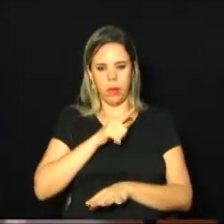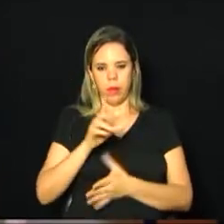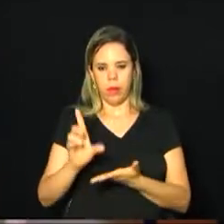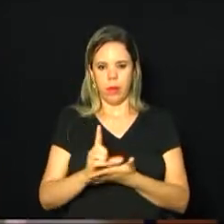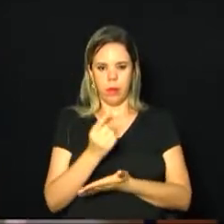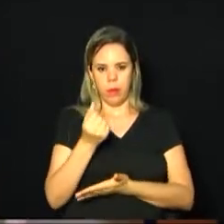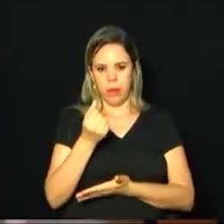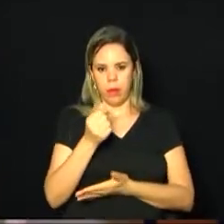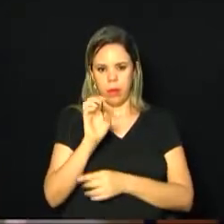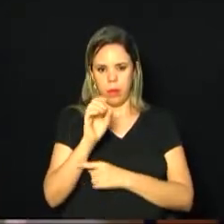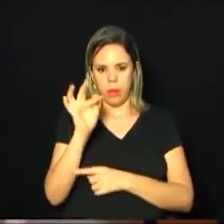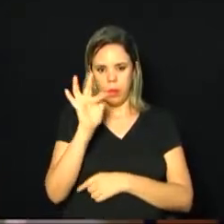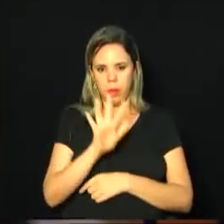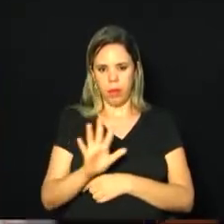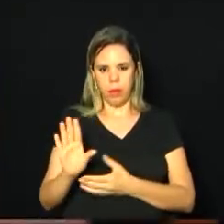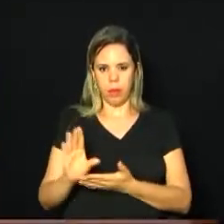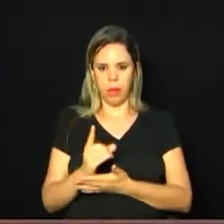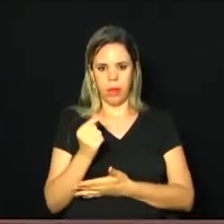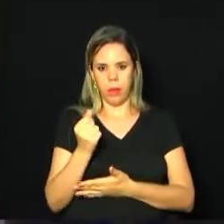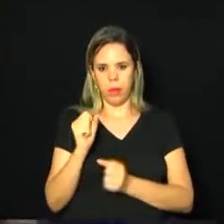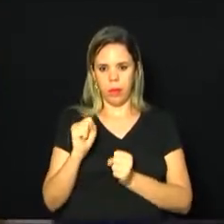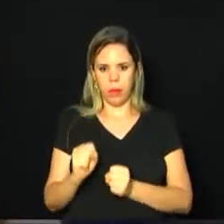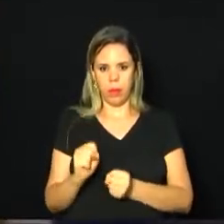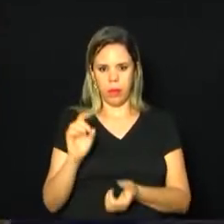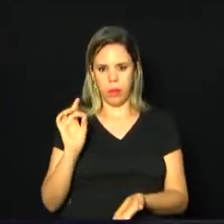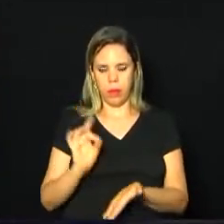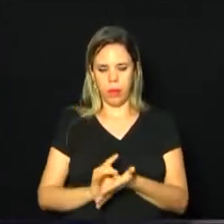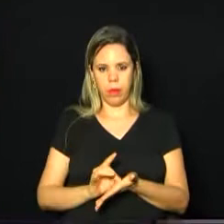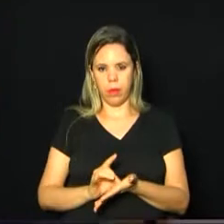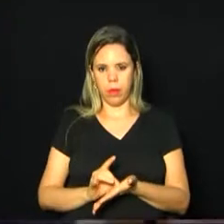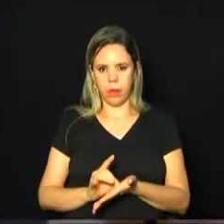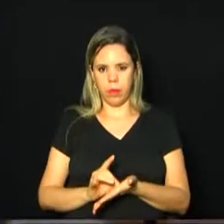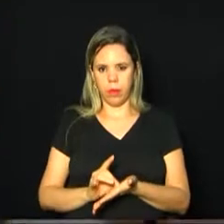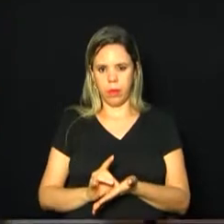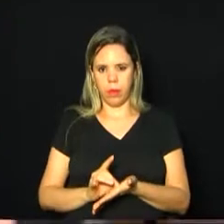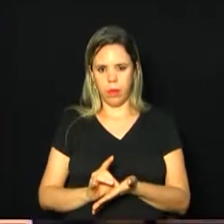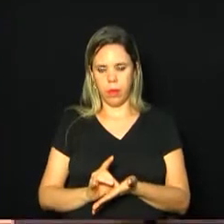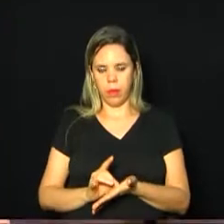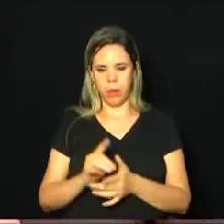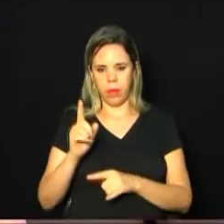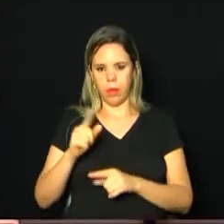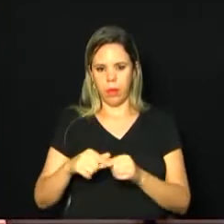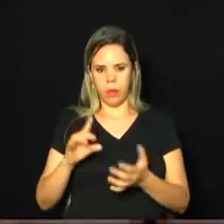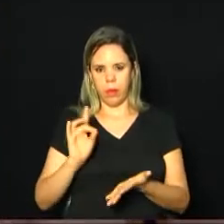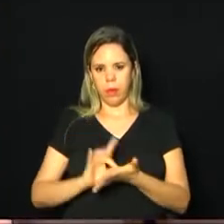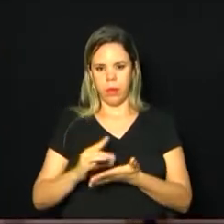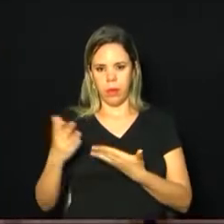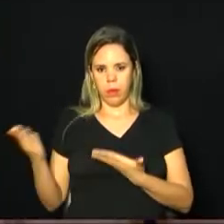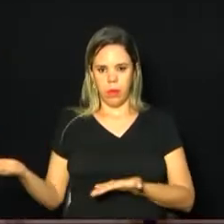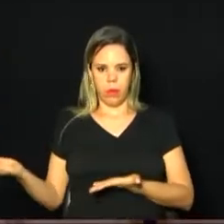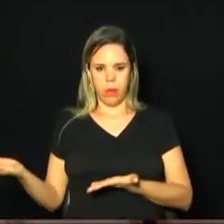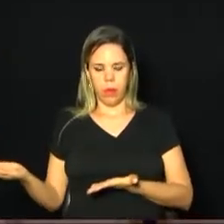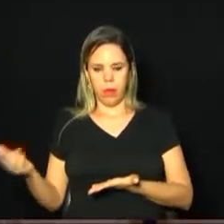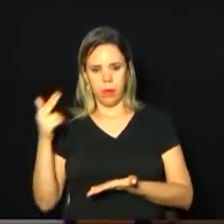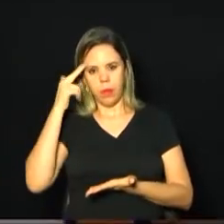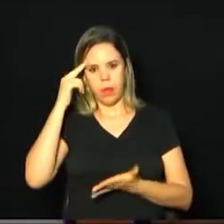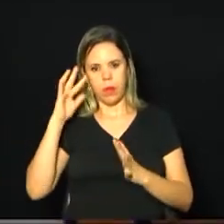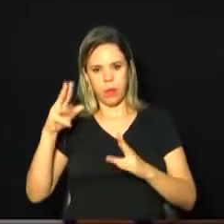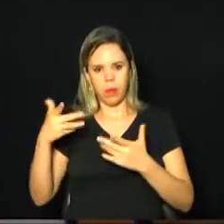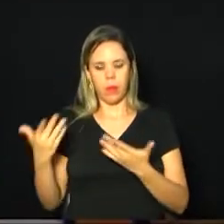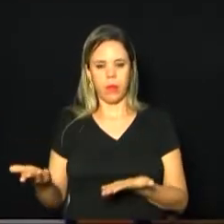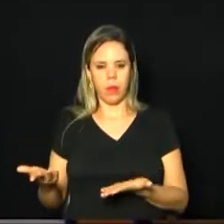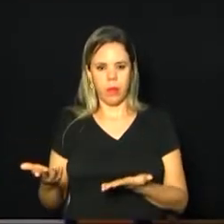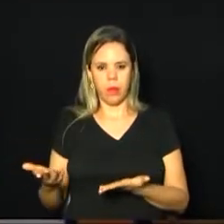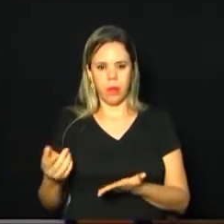se verba estadual ou federal para poder efetivamente materializar aquilo que é um sonho de todos